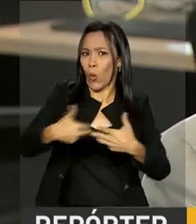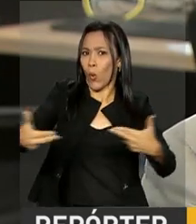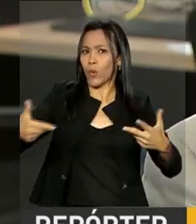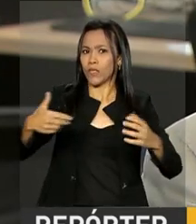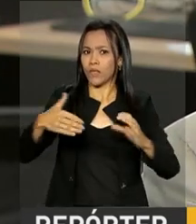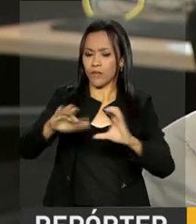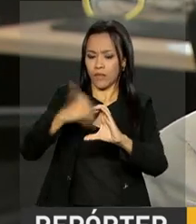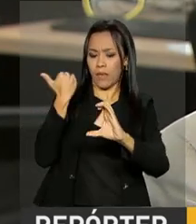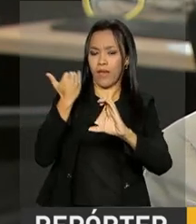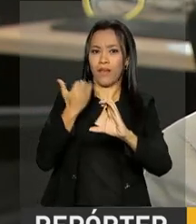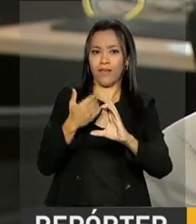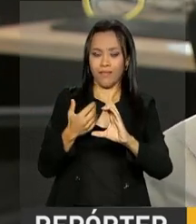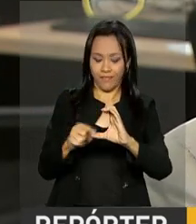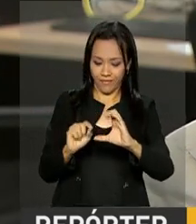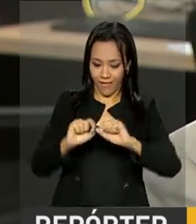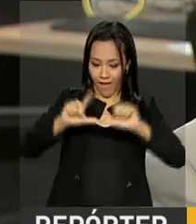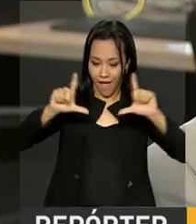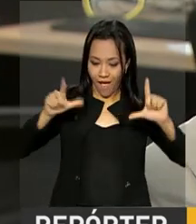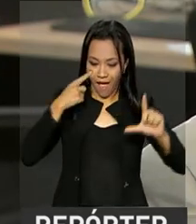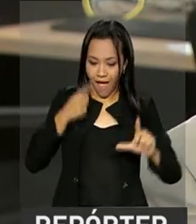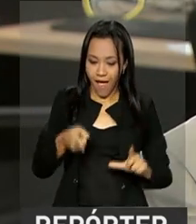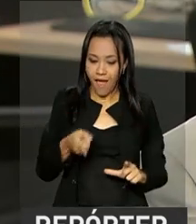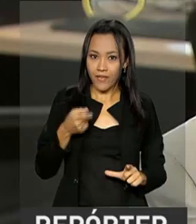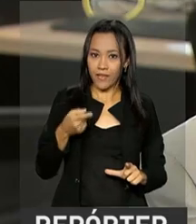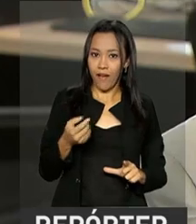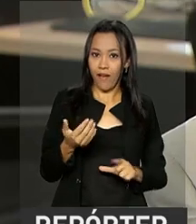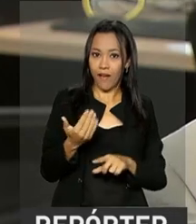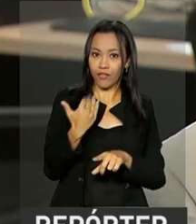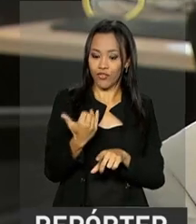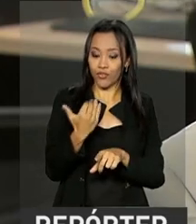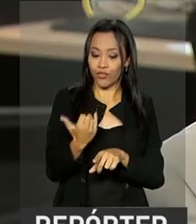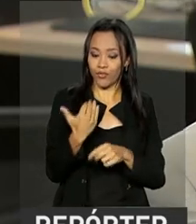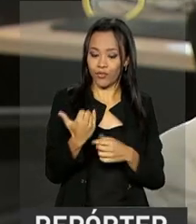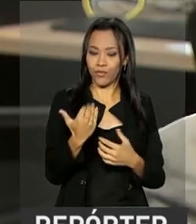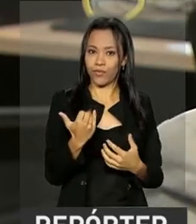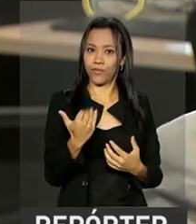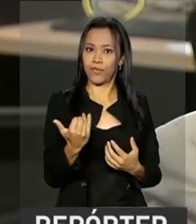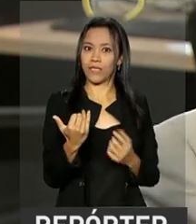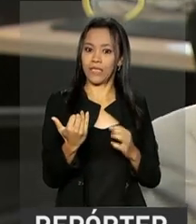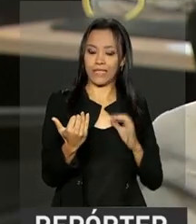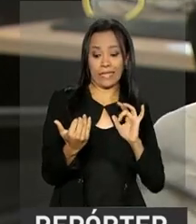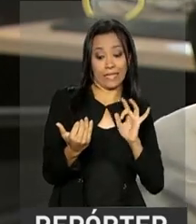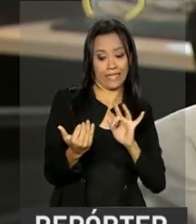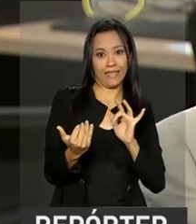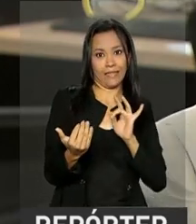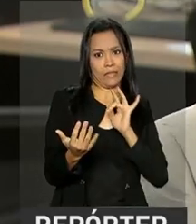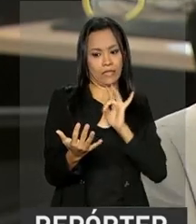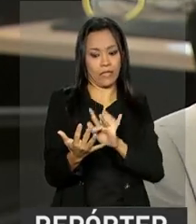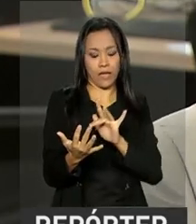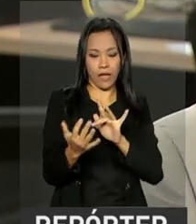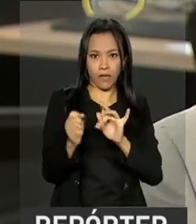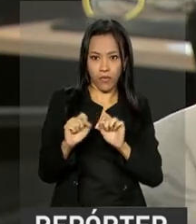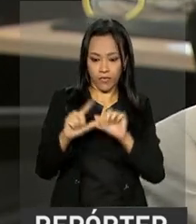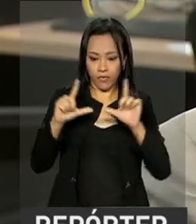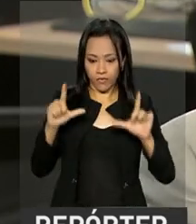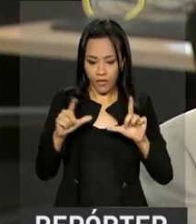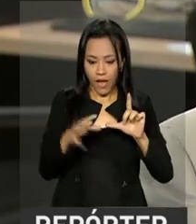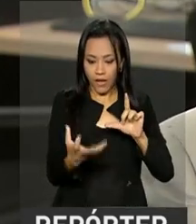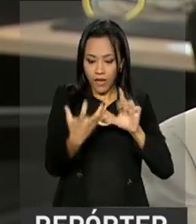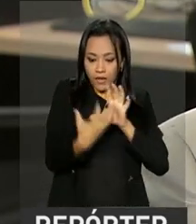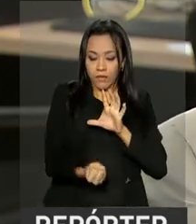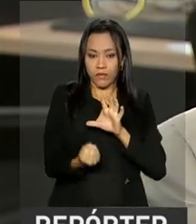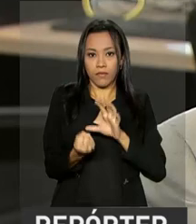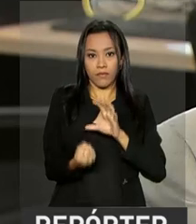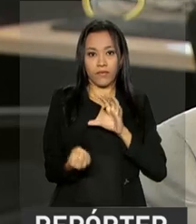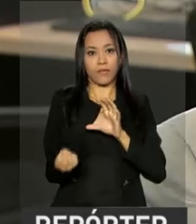internet essas ofertas de forma geral de induzem a clicar em alguma coisa a instalar algum tipo de programa e esse